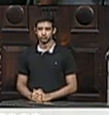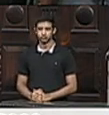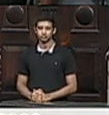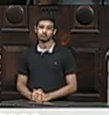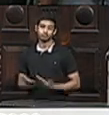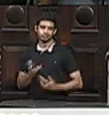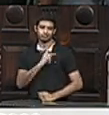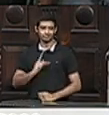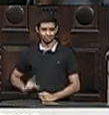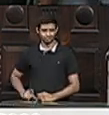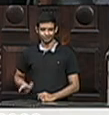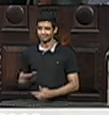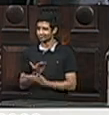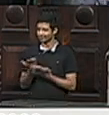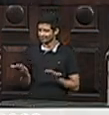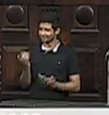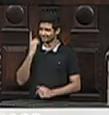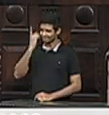Eliomar.